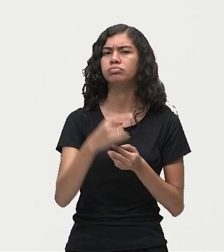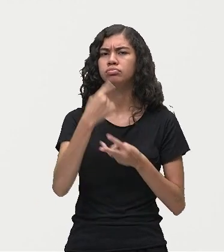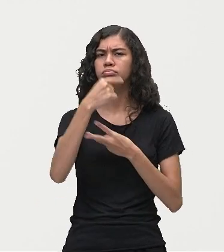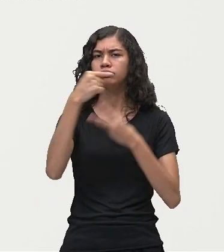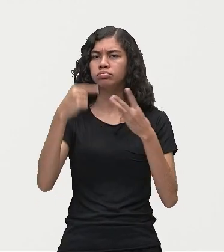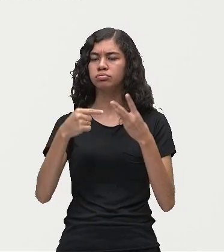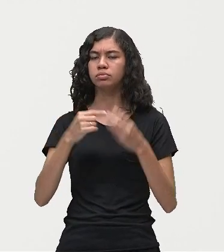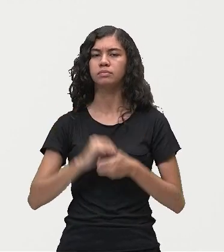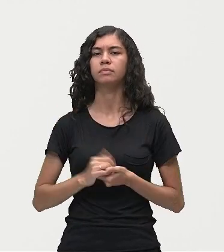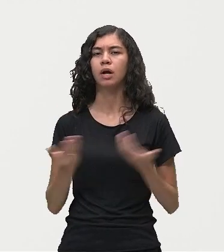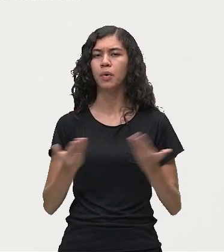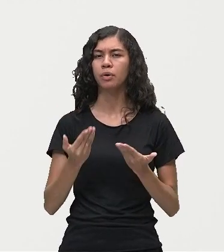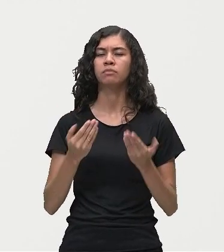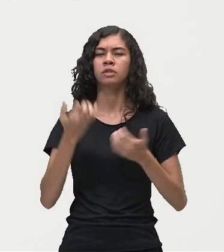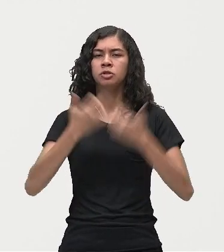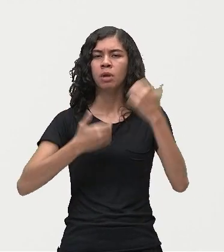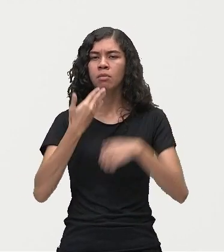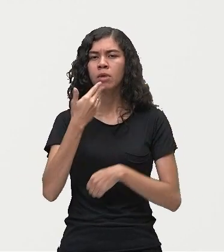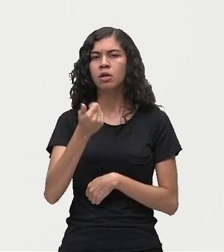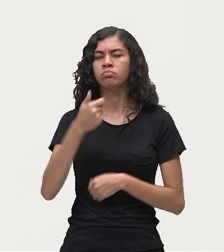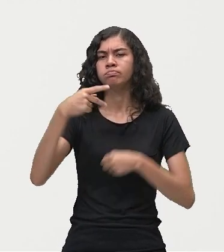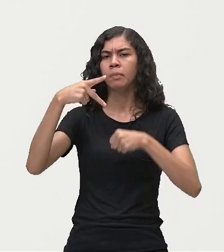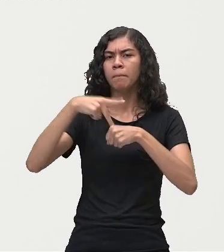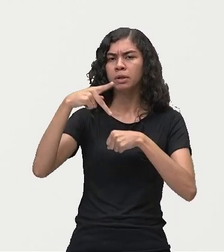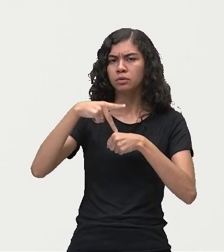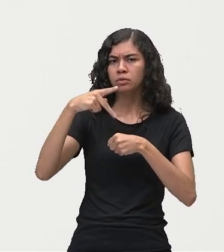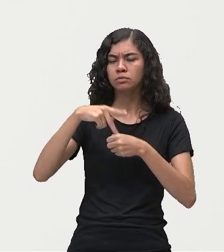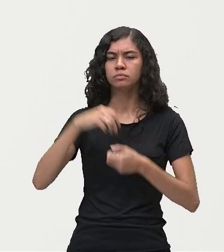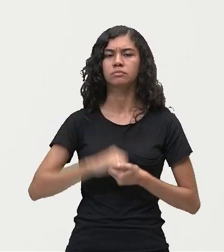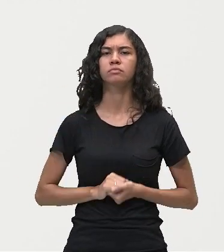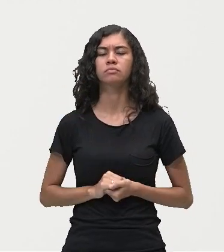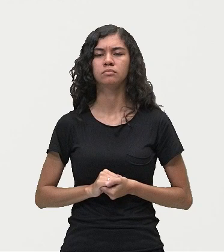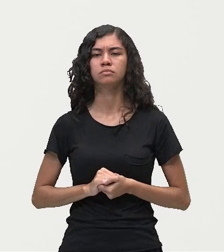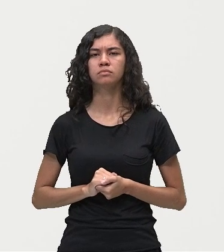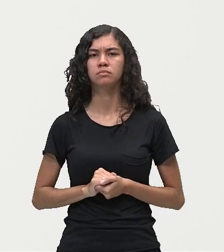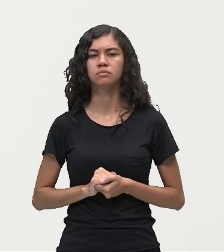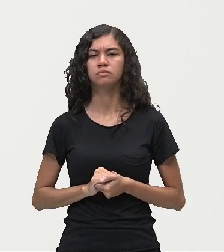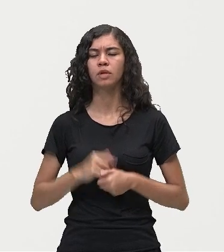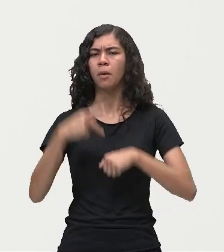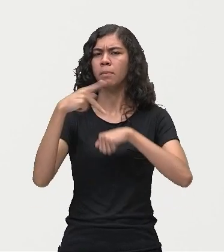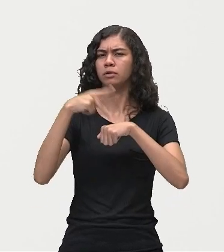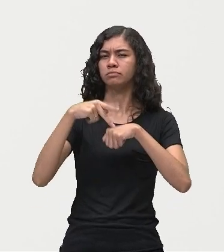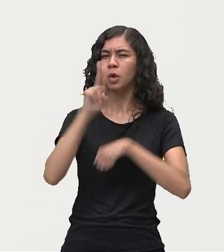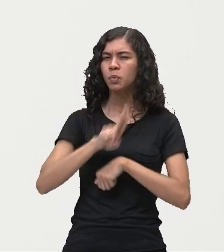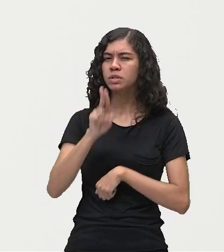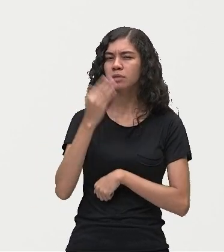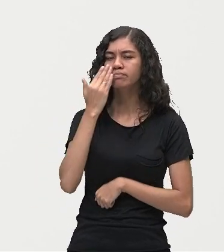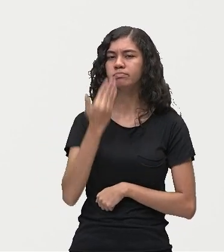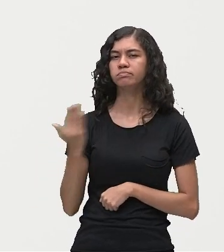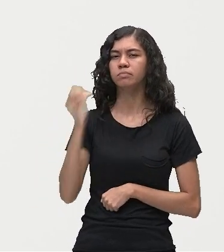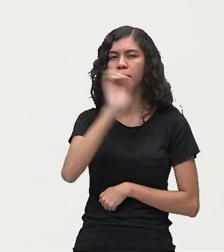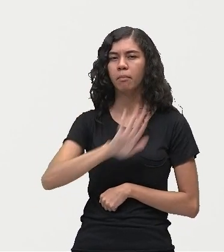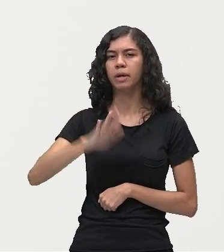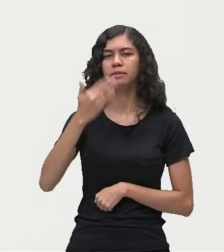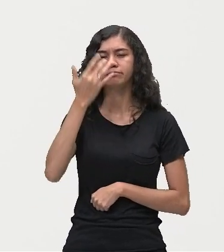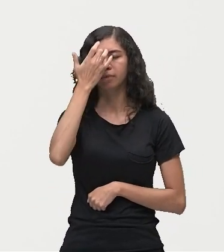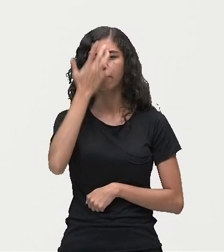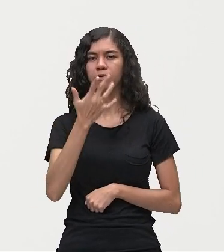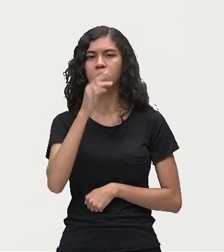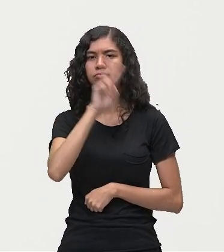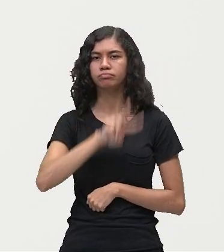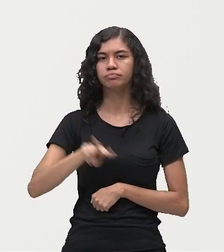vai falar um pouquinho do petróleo. O petróleo, eu vou usar a imagem porque aí fica melhor, tá bom? O